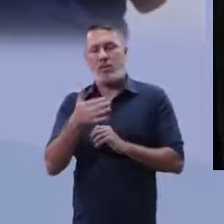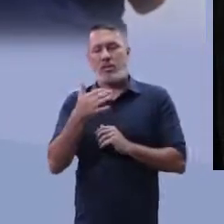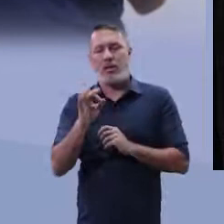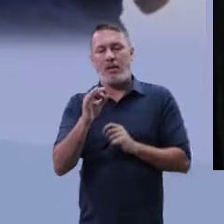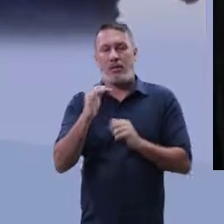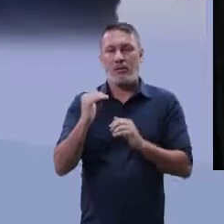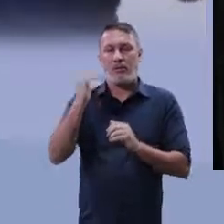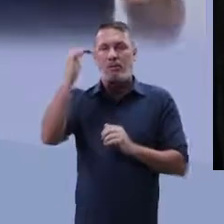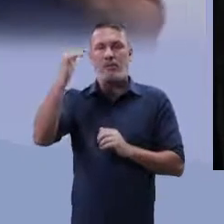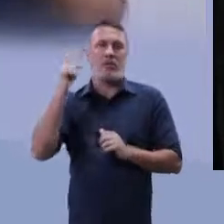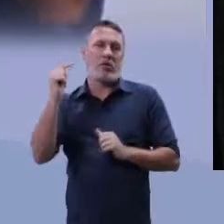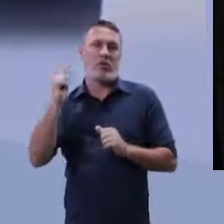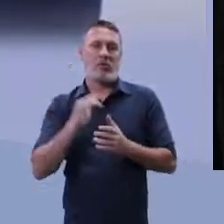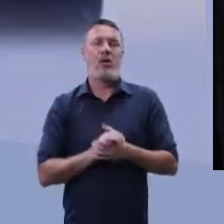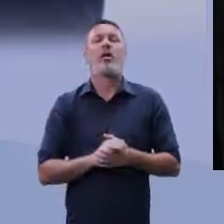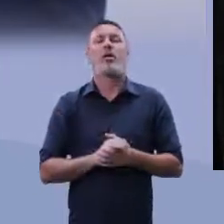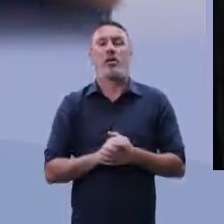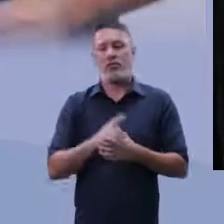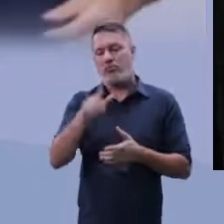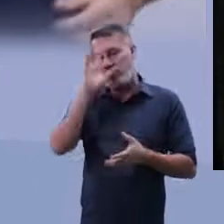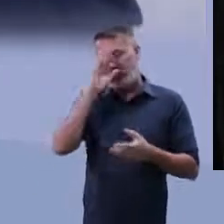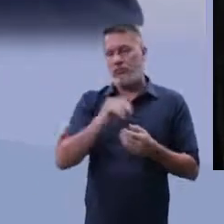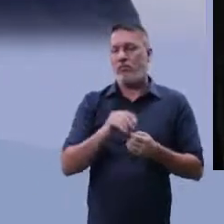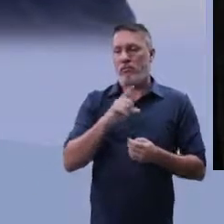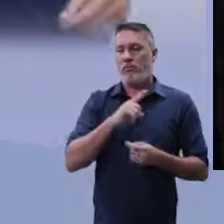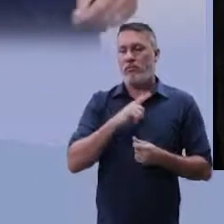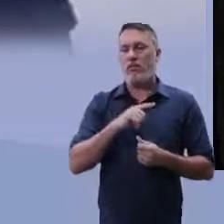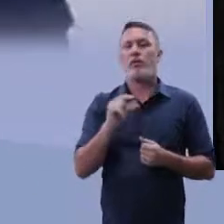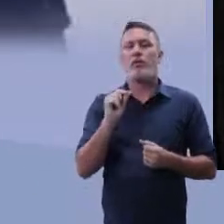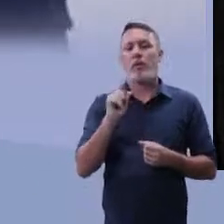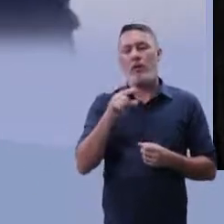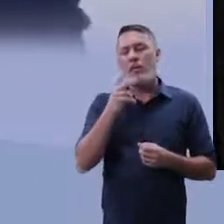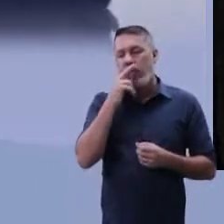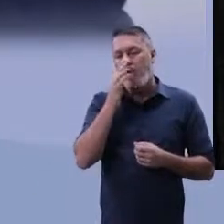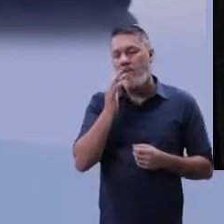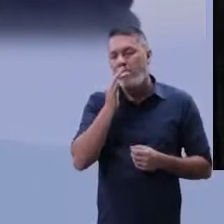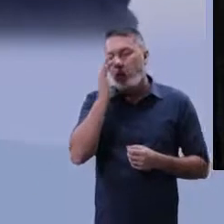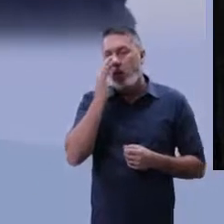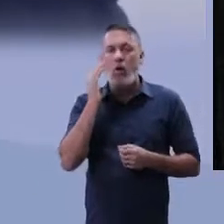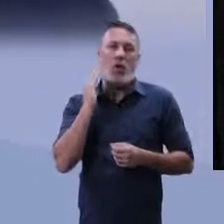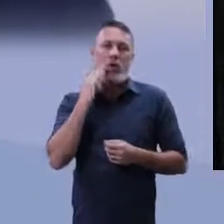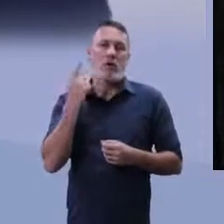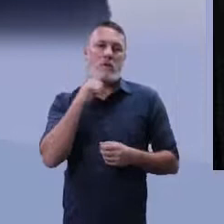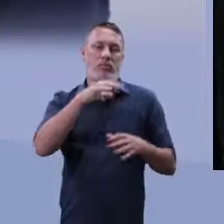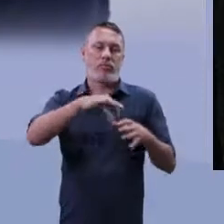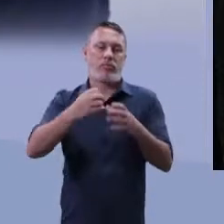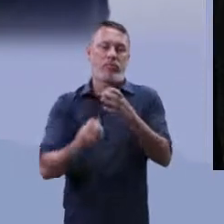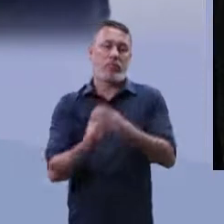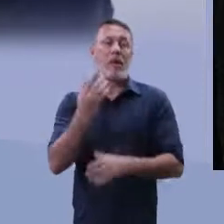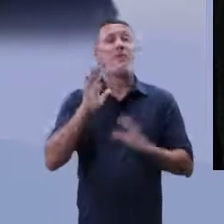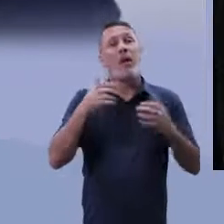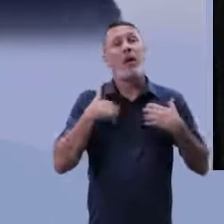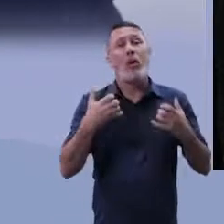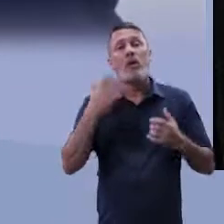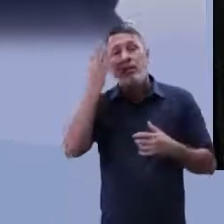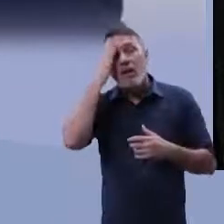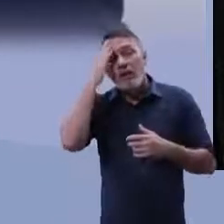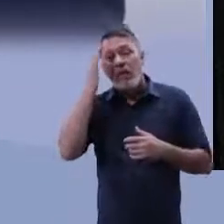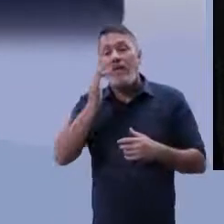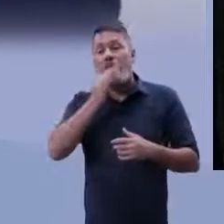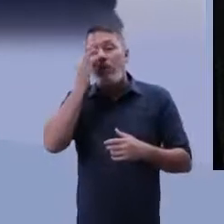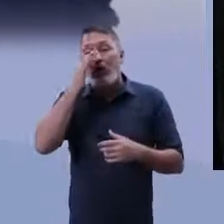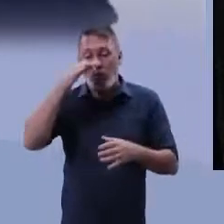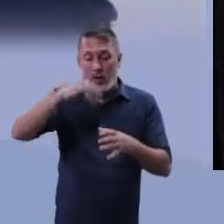x menor que 10 elevado a menos 7. Aí você vai ter a flor rosa. Mas